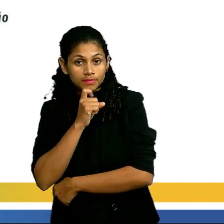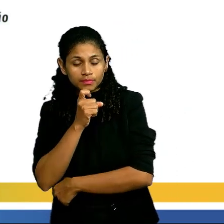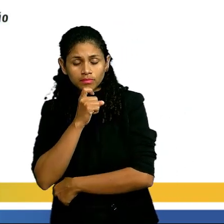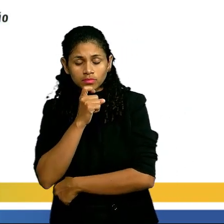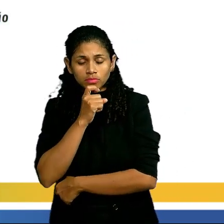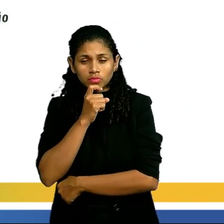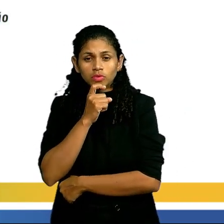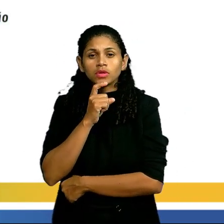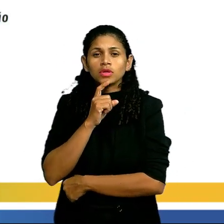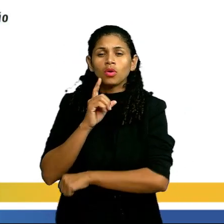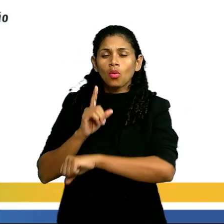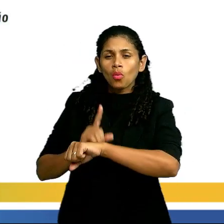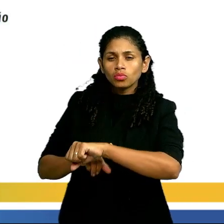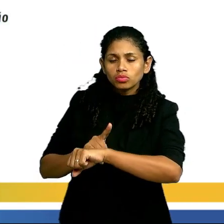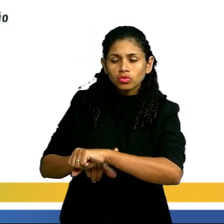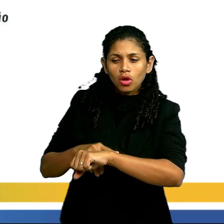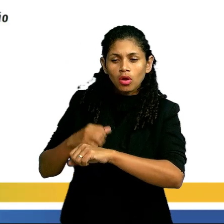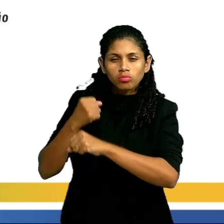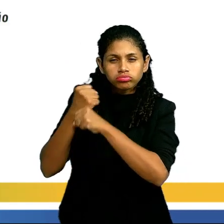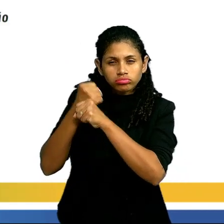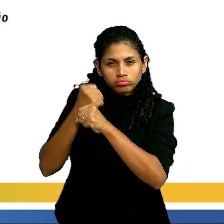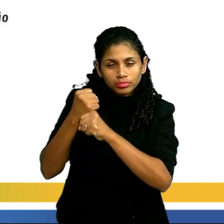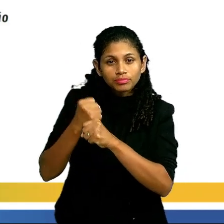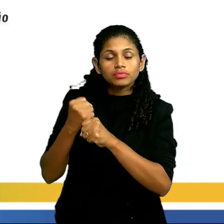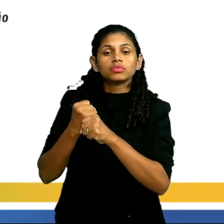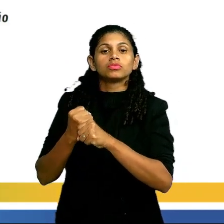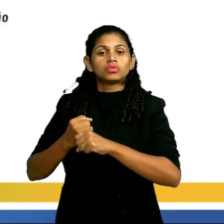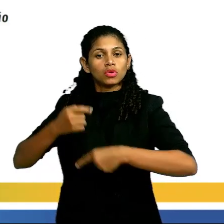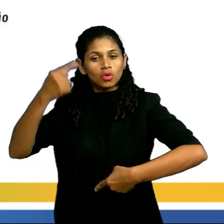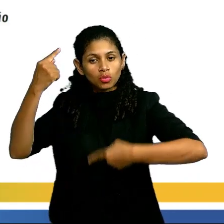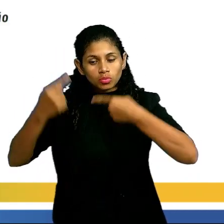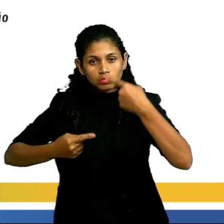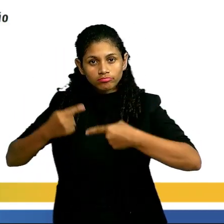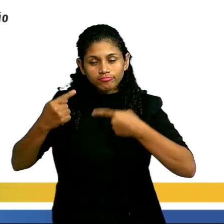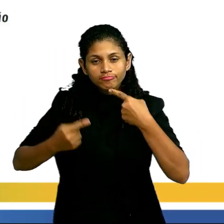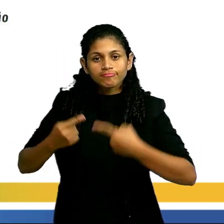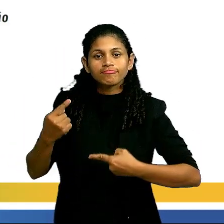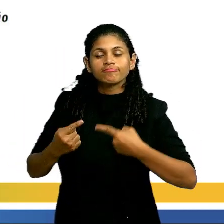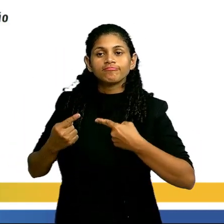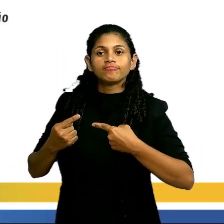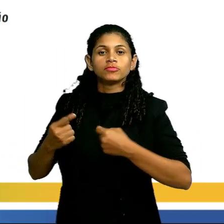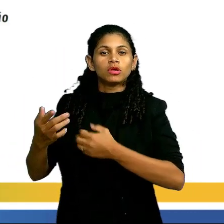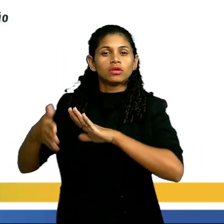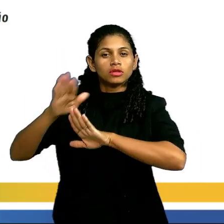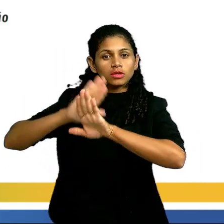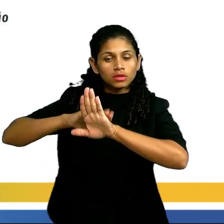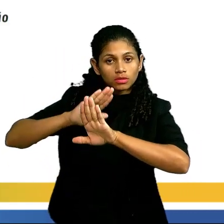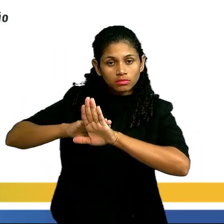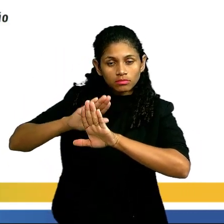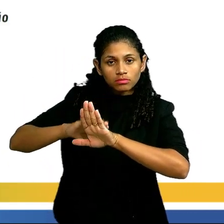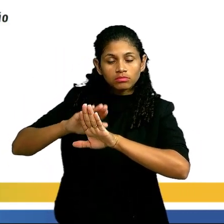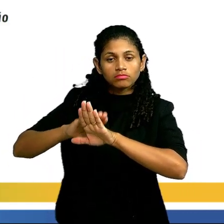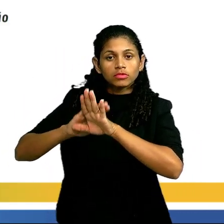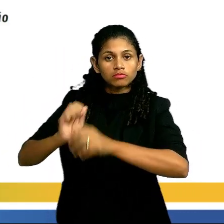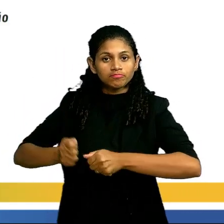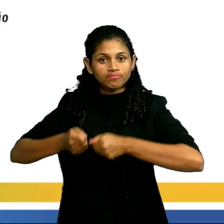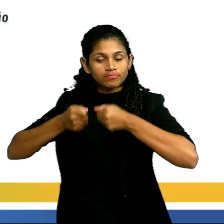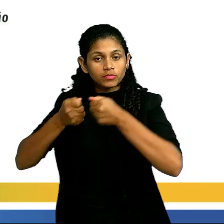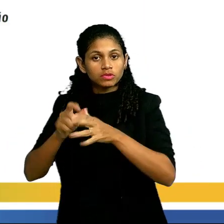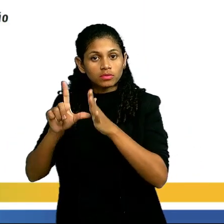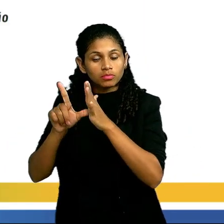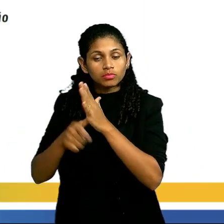Guerra Fria ela foi um conflito político, ideológico, que se estabeleceu após a Segunda Guerra